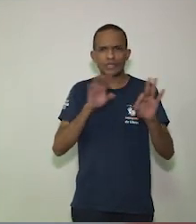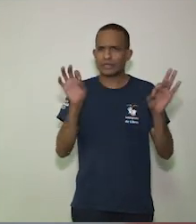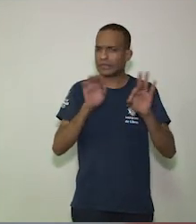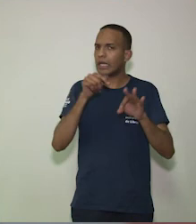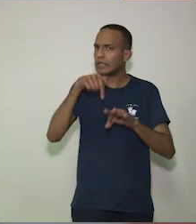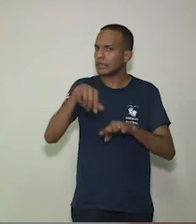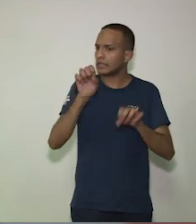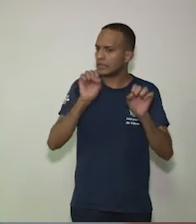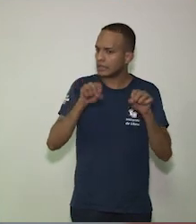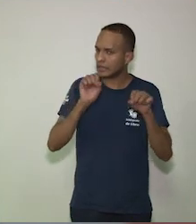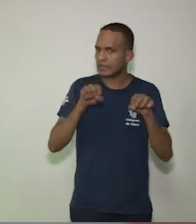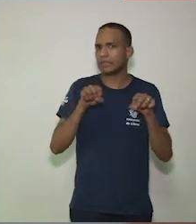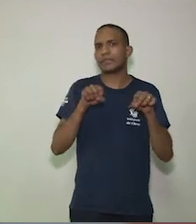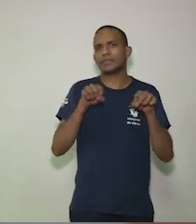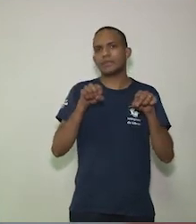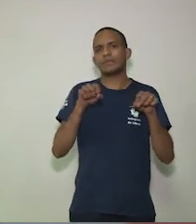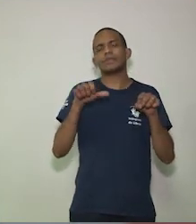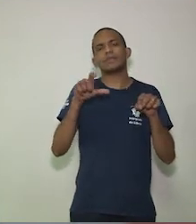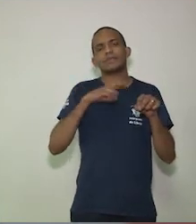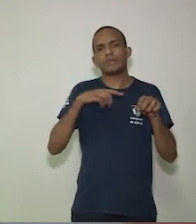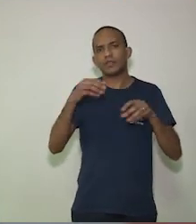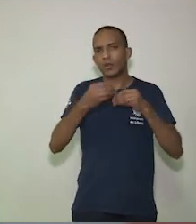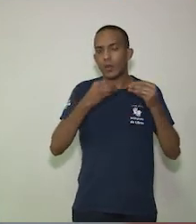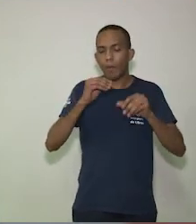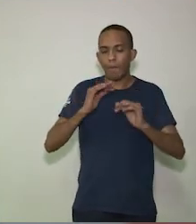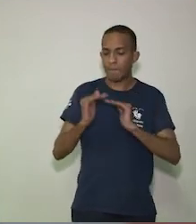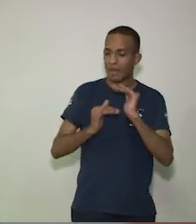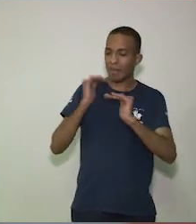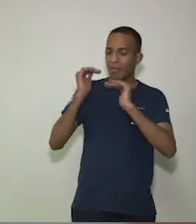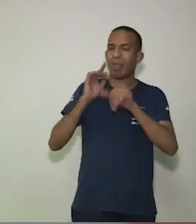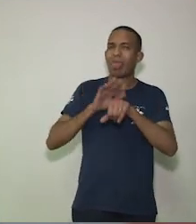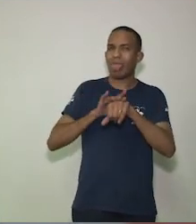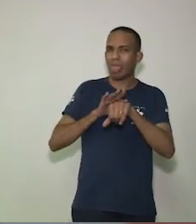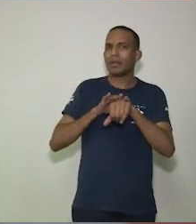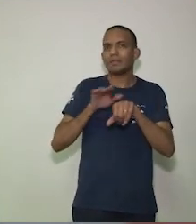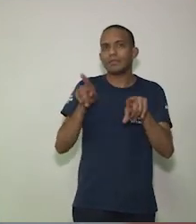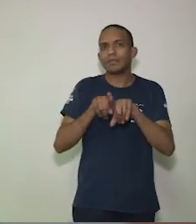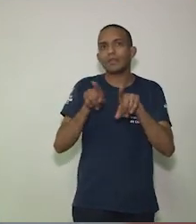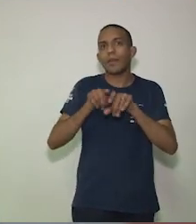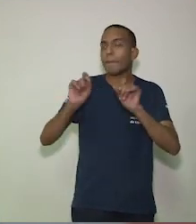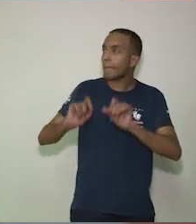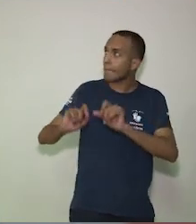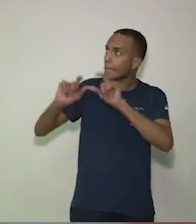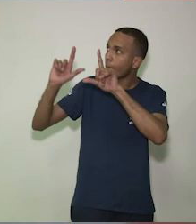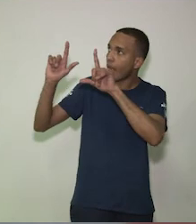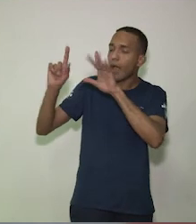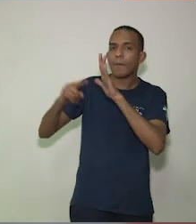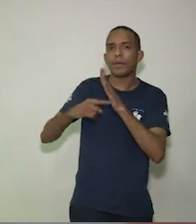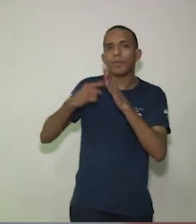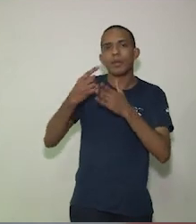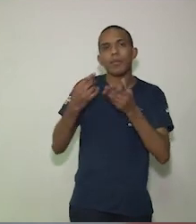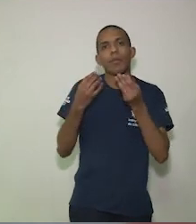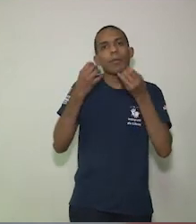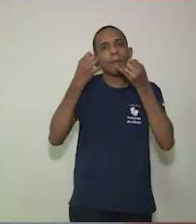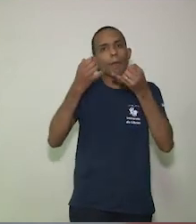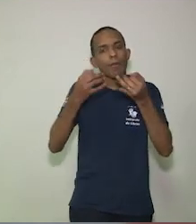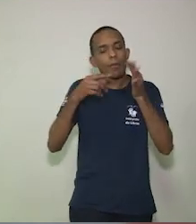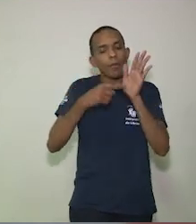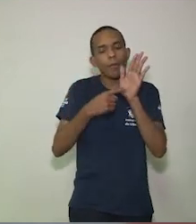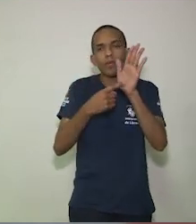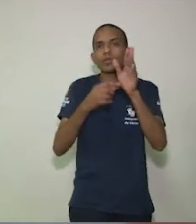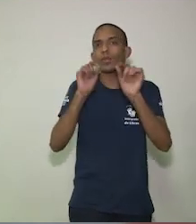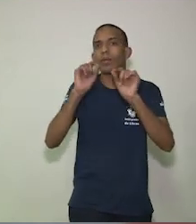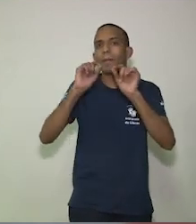sim, a evolução da doença, o primeiro mapa mostrando